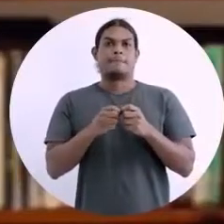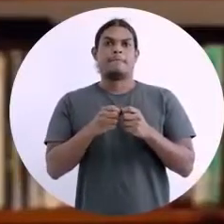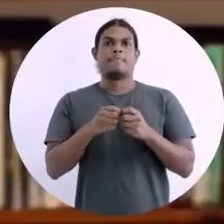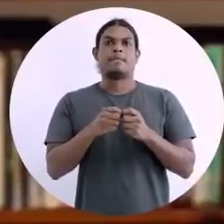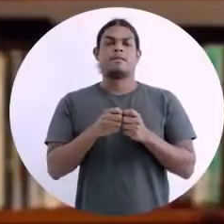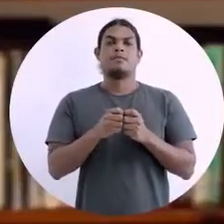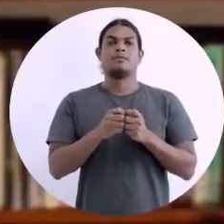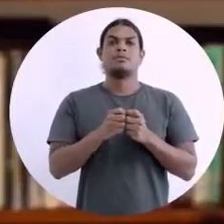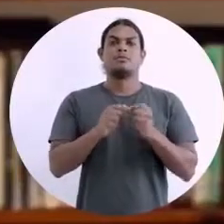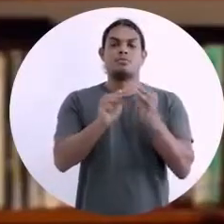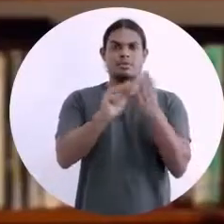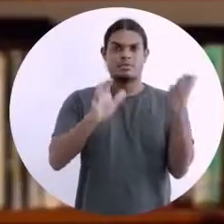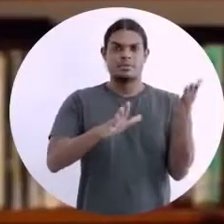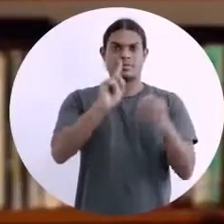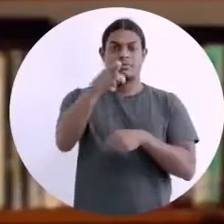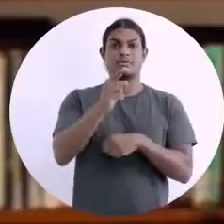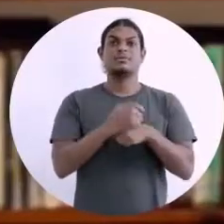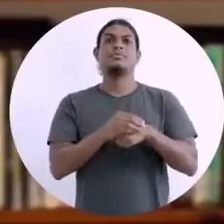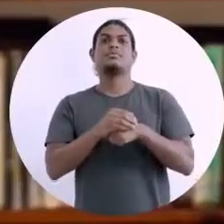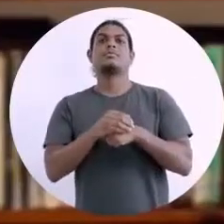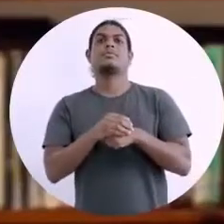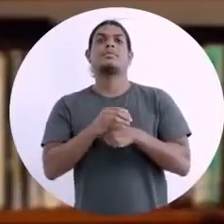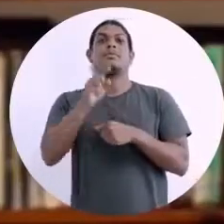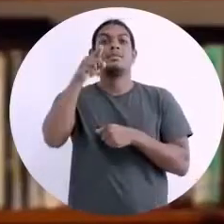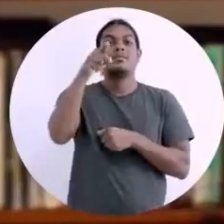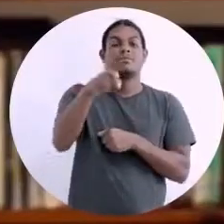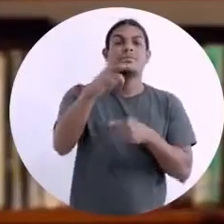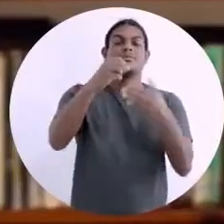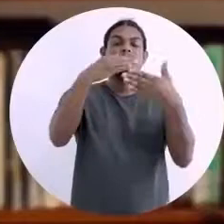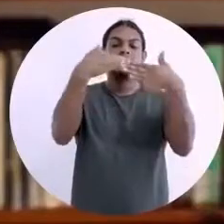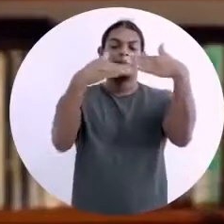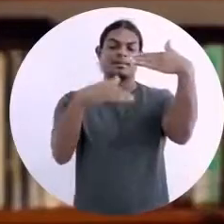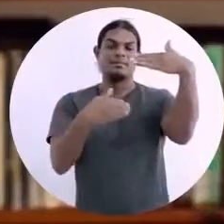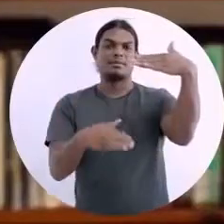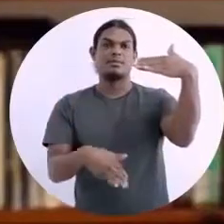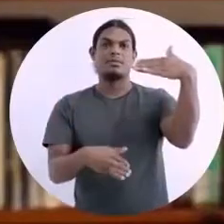de acordo com a classificação de Dewey, primeiro vocês vão lá